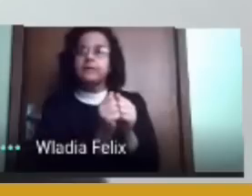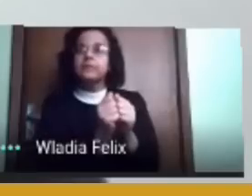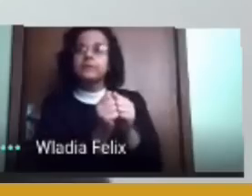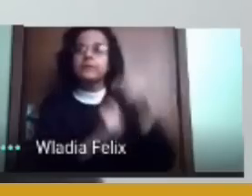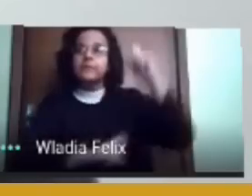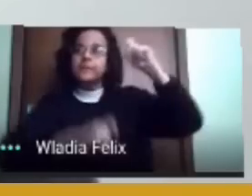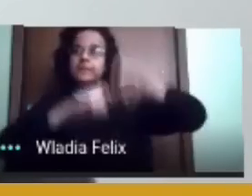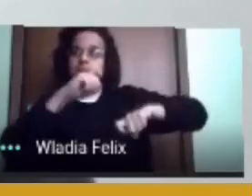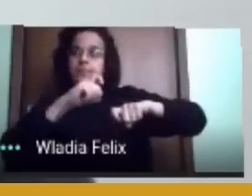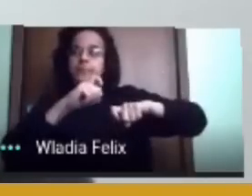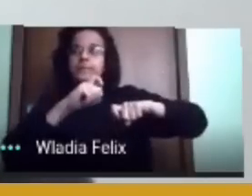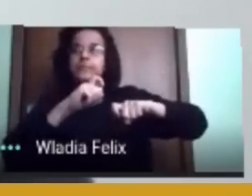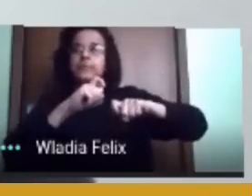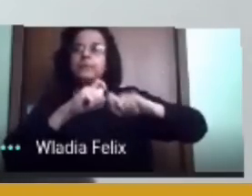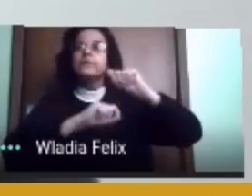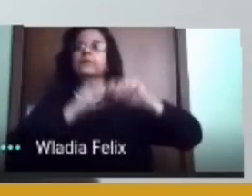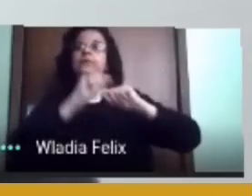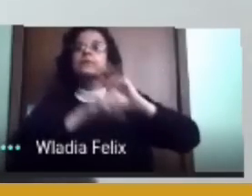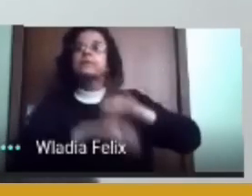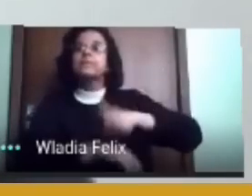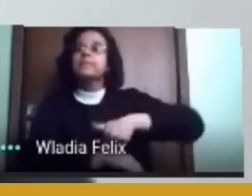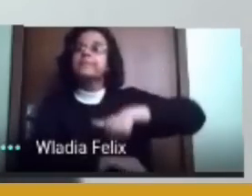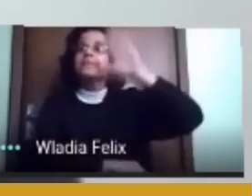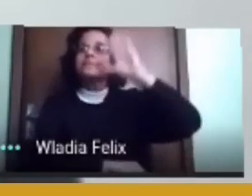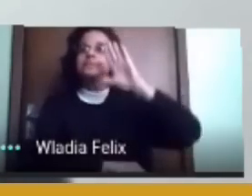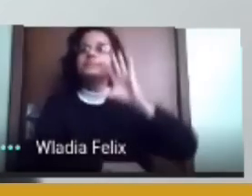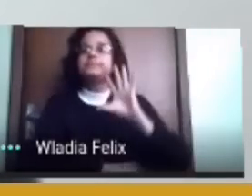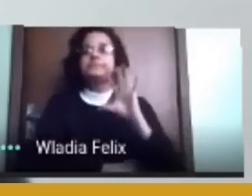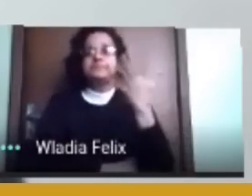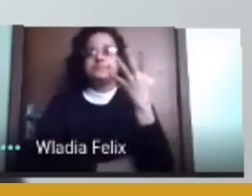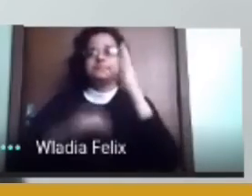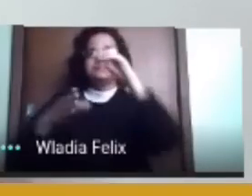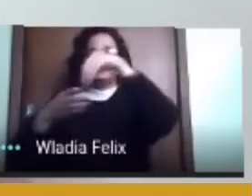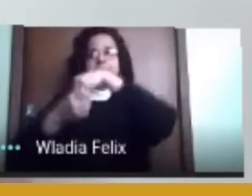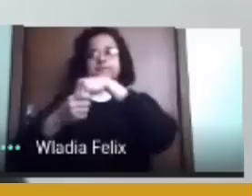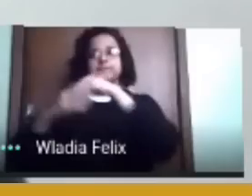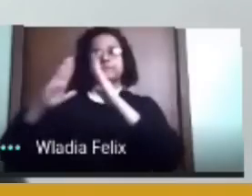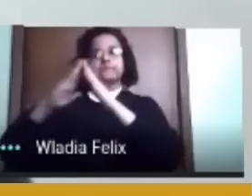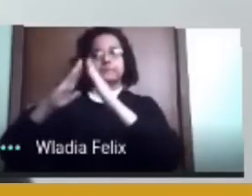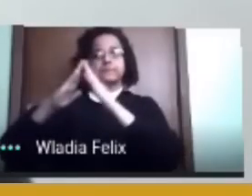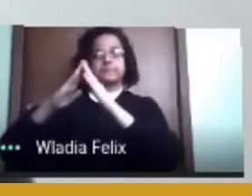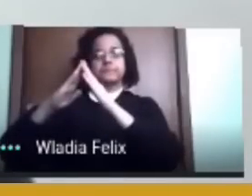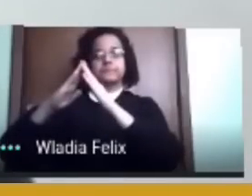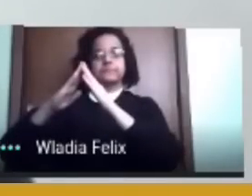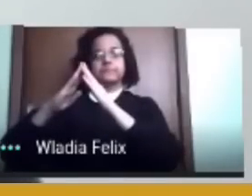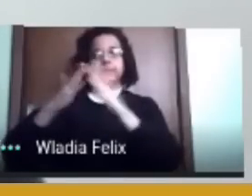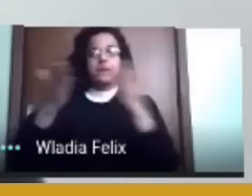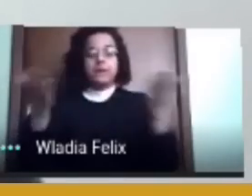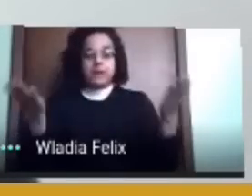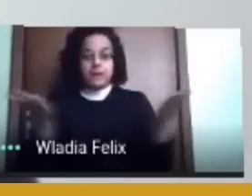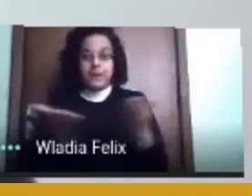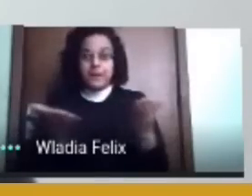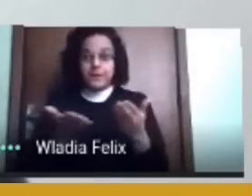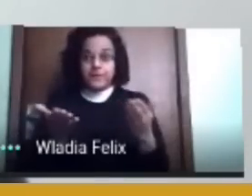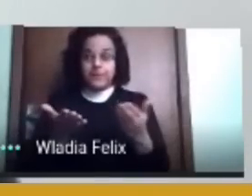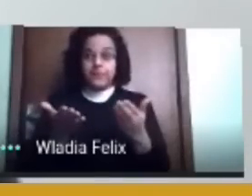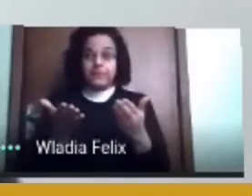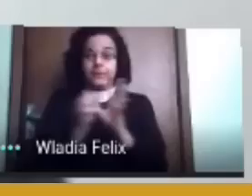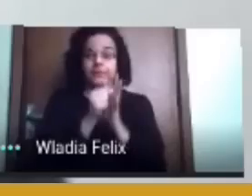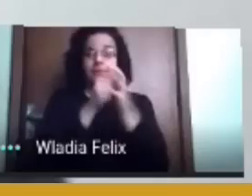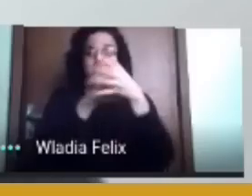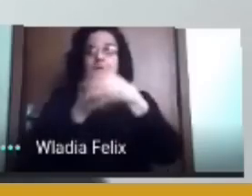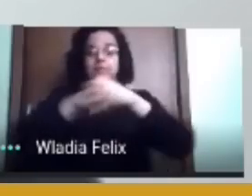acontece dentro de casa. E nesse momento de pandemia, em que as crianças e adolescentes estão dentro de casa, nós